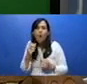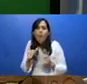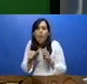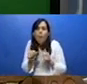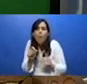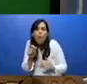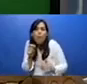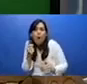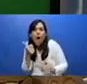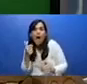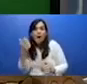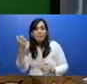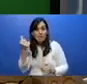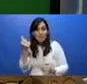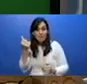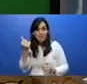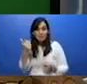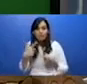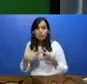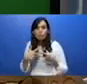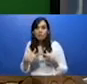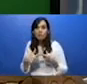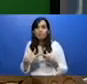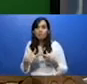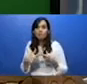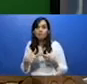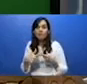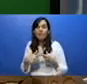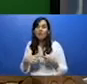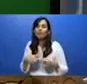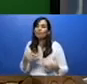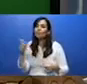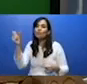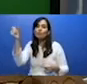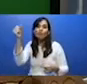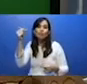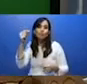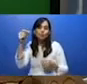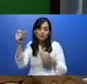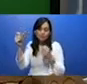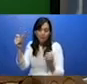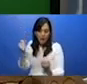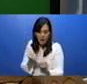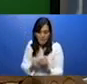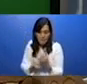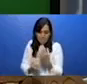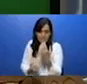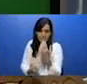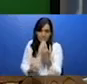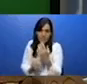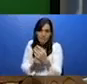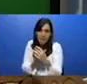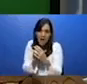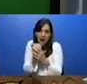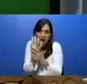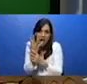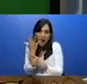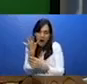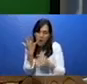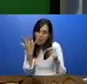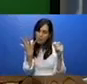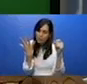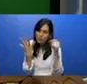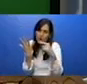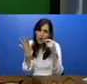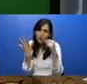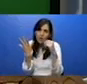esbranquiçada. Por quê? Ela recebeu aqui a luz solar, esse papel bloqueou a entrada